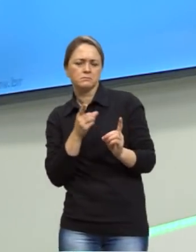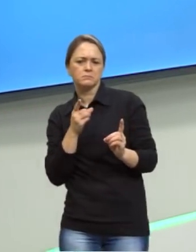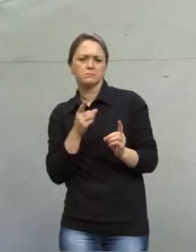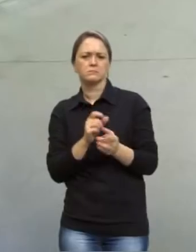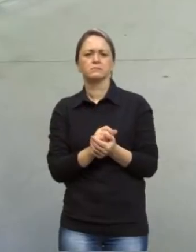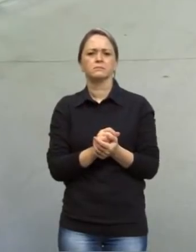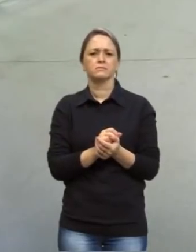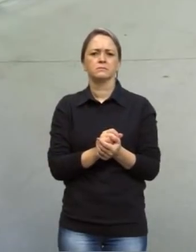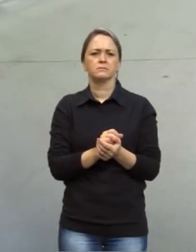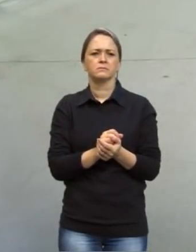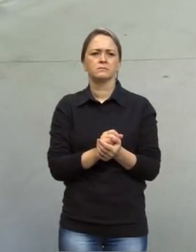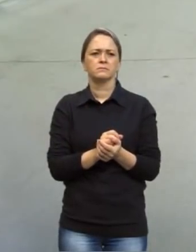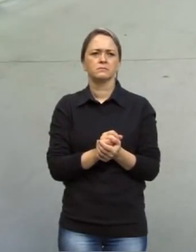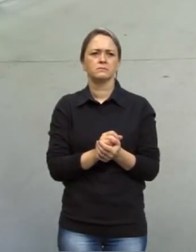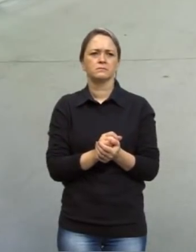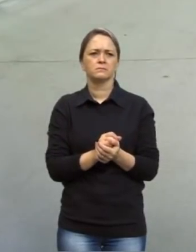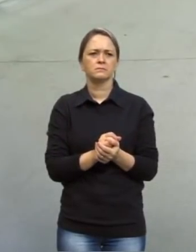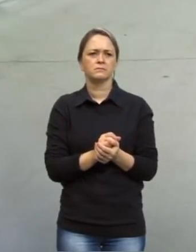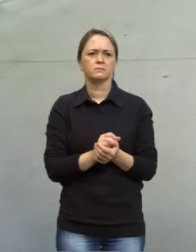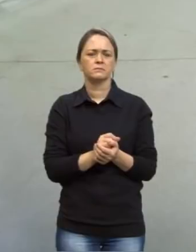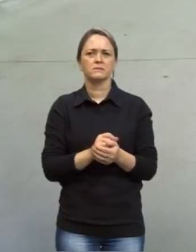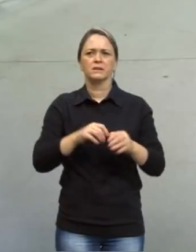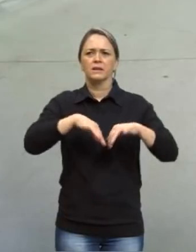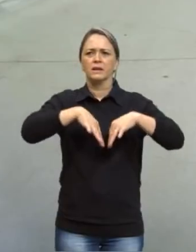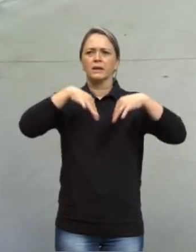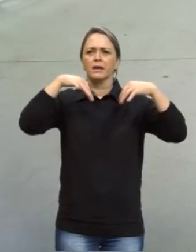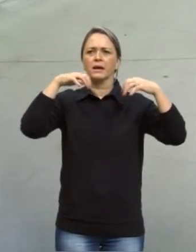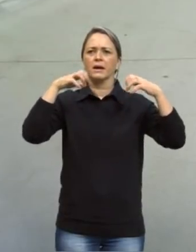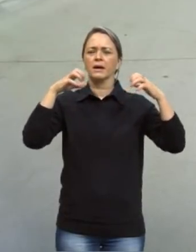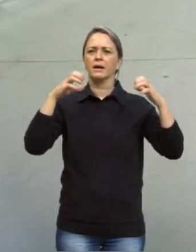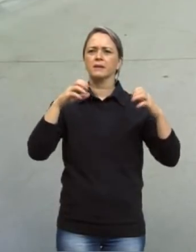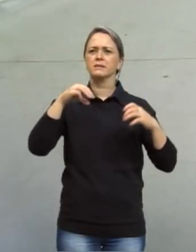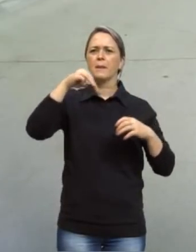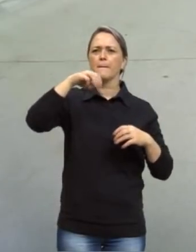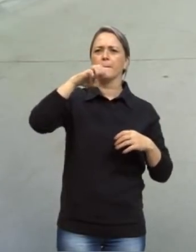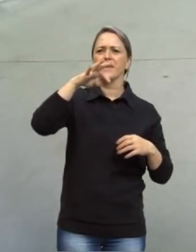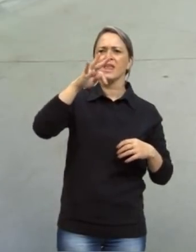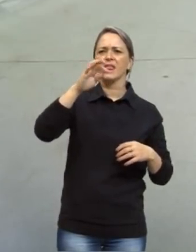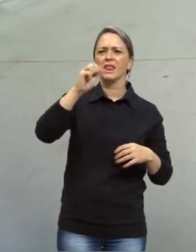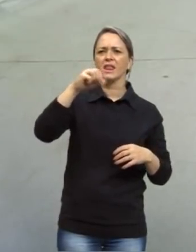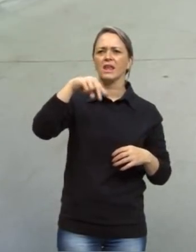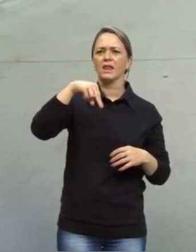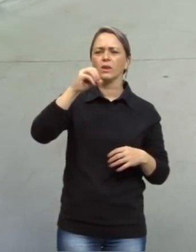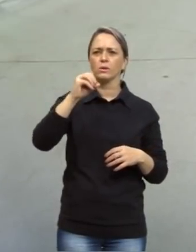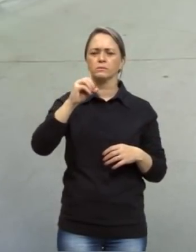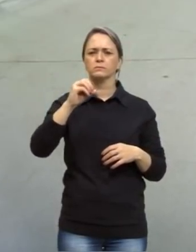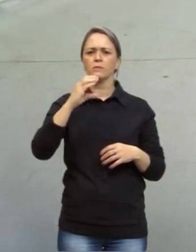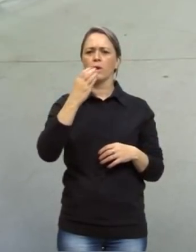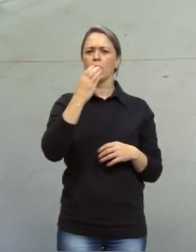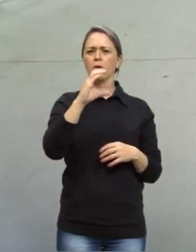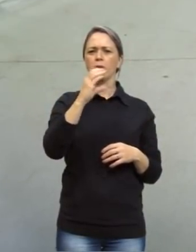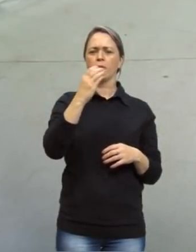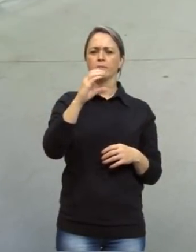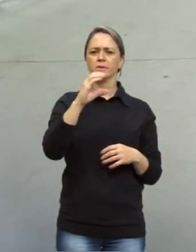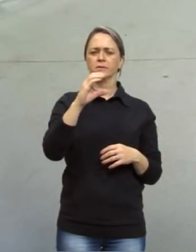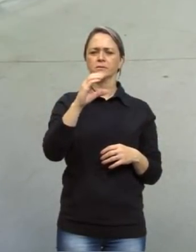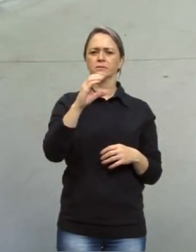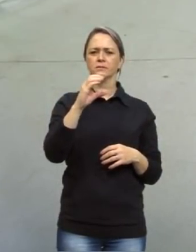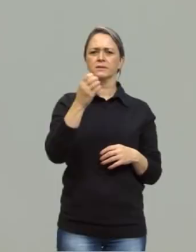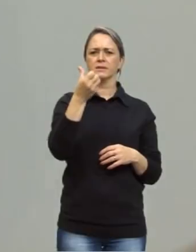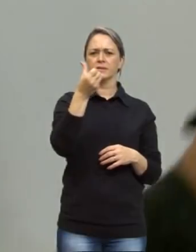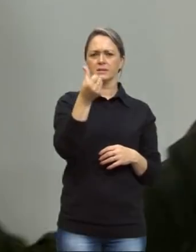o gás metano a sua distribuição eletrônica o carbono né ele tem número atômico